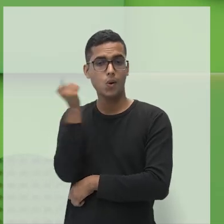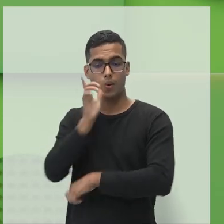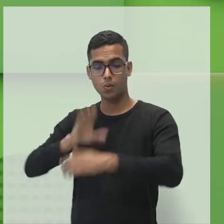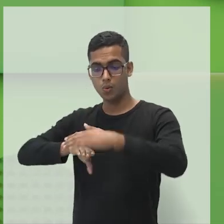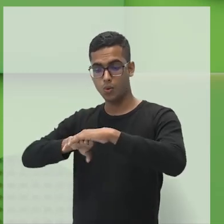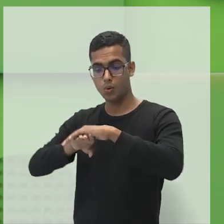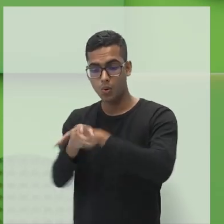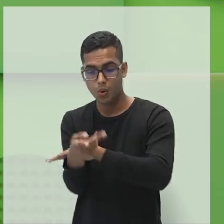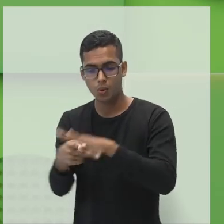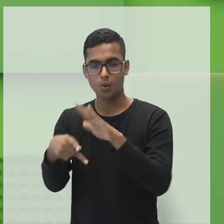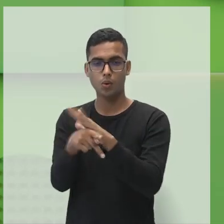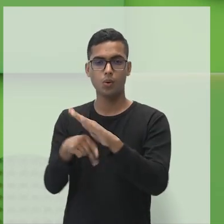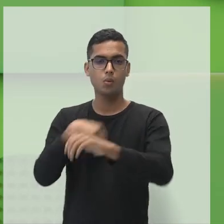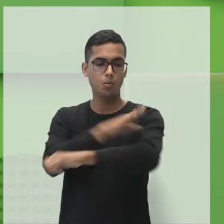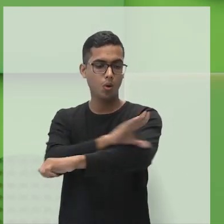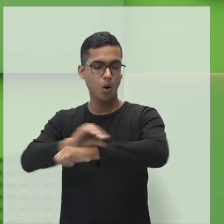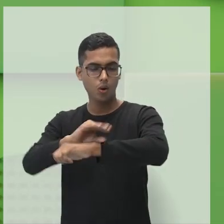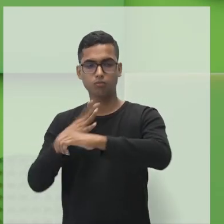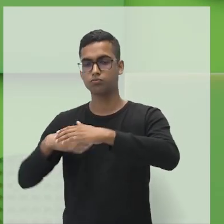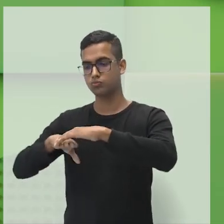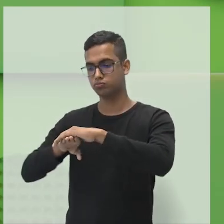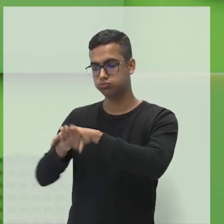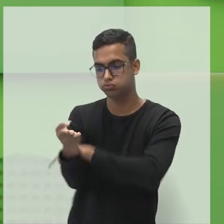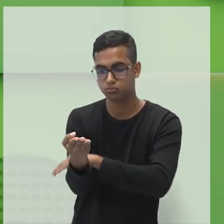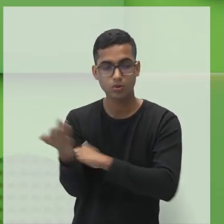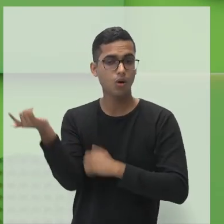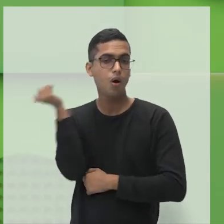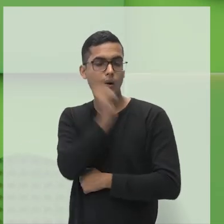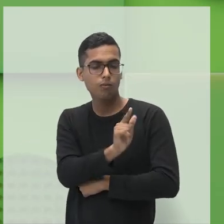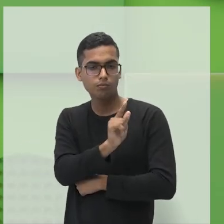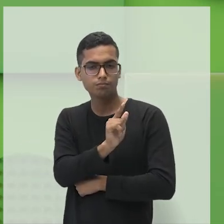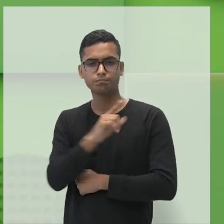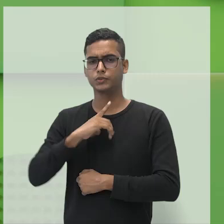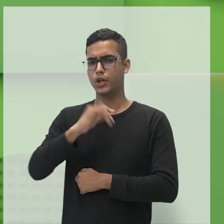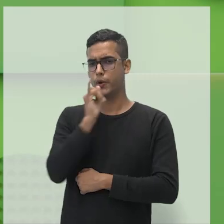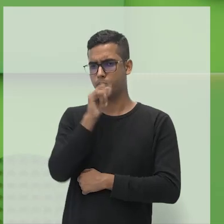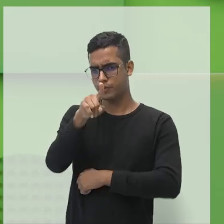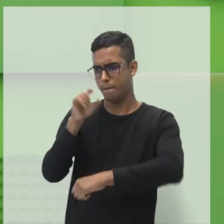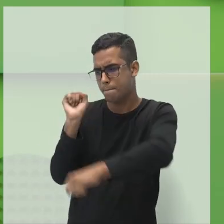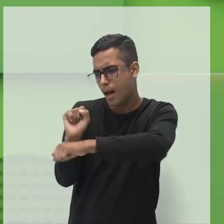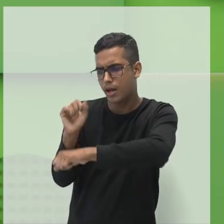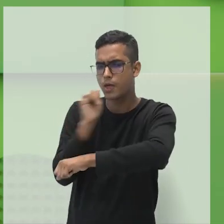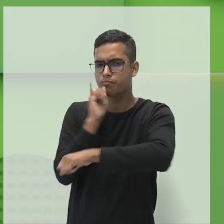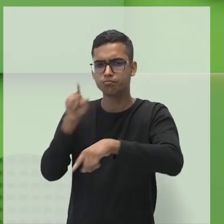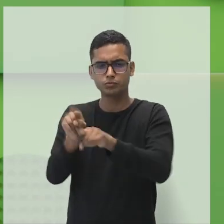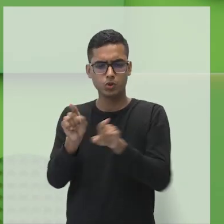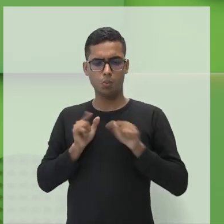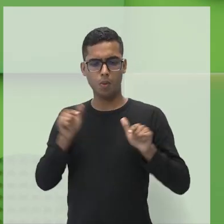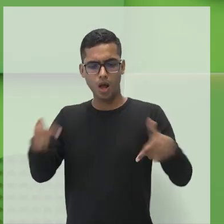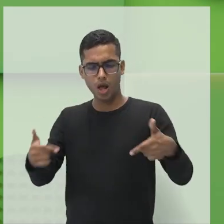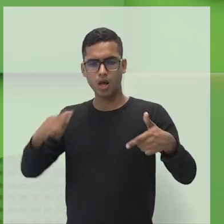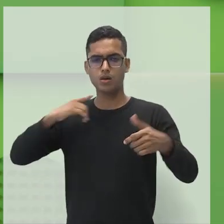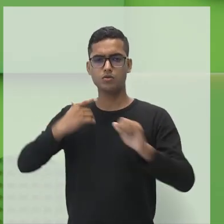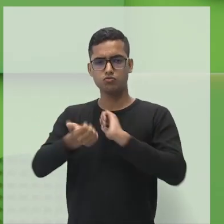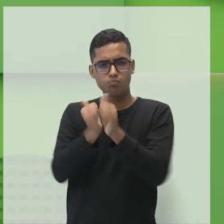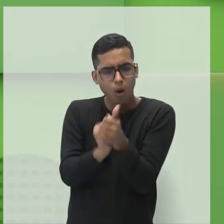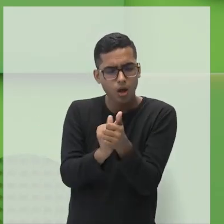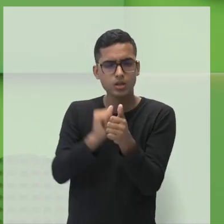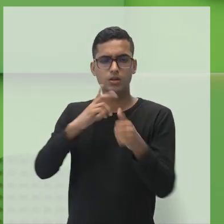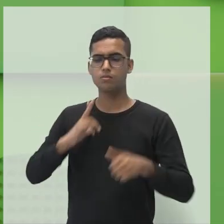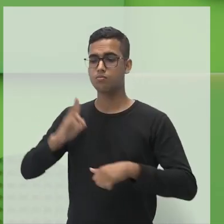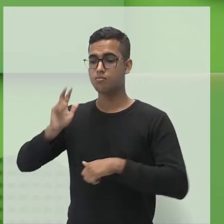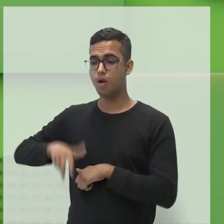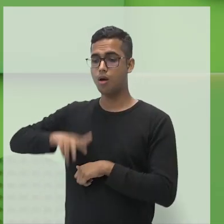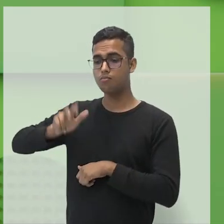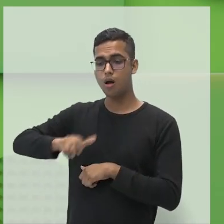seu músculo com aquela frequência. Ou seja, quando você para, por exemplo, de fazer uma atividade física que você faz